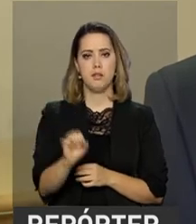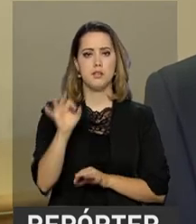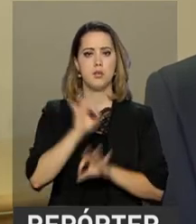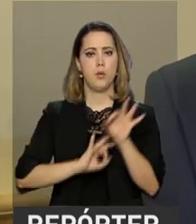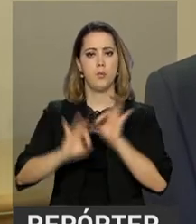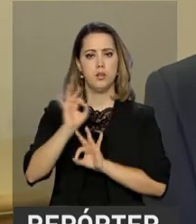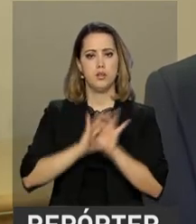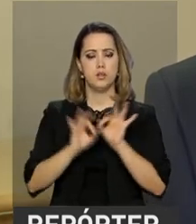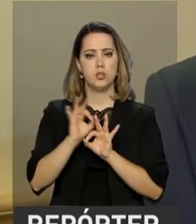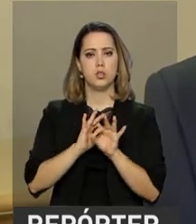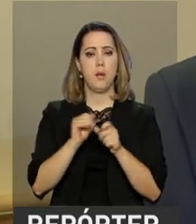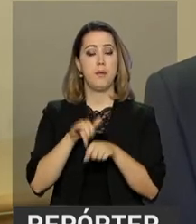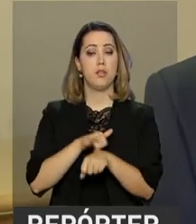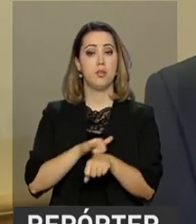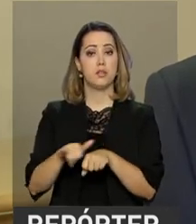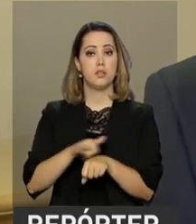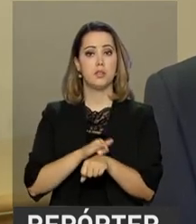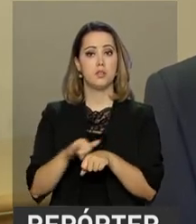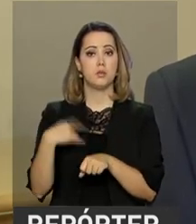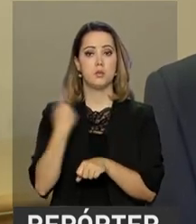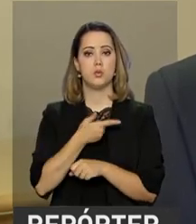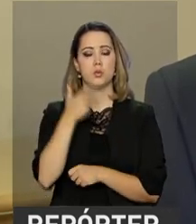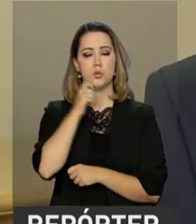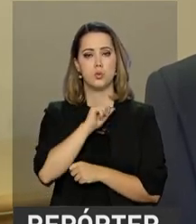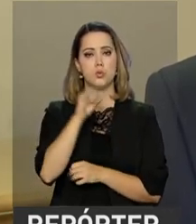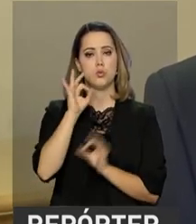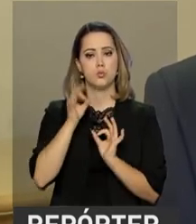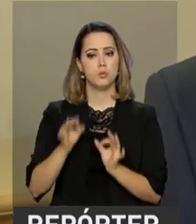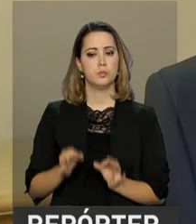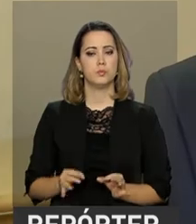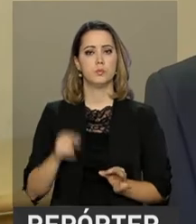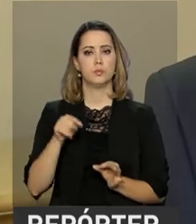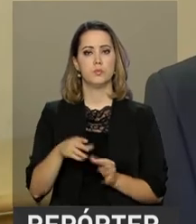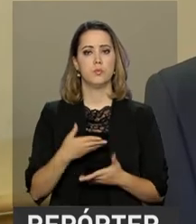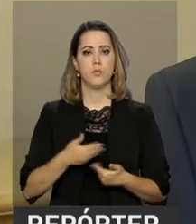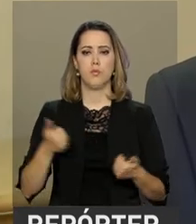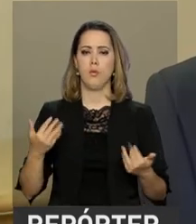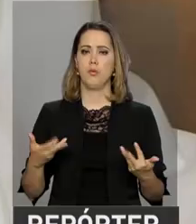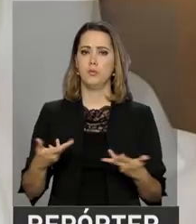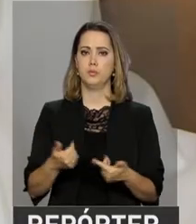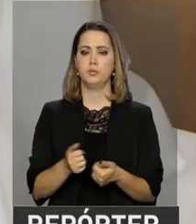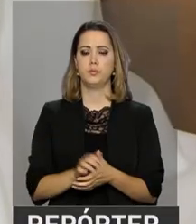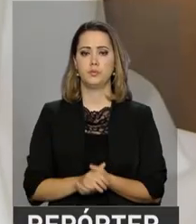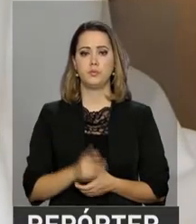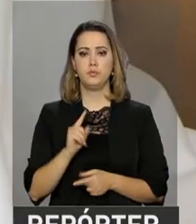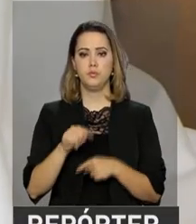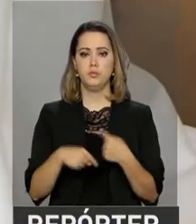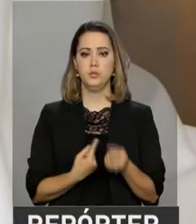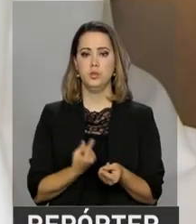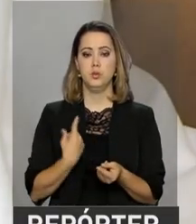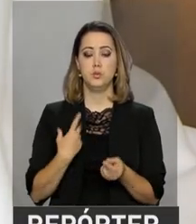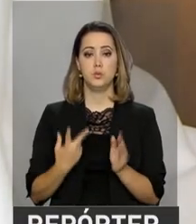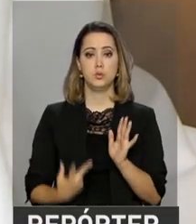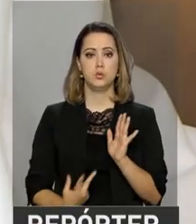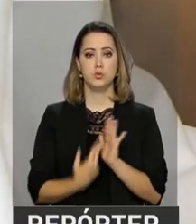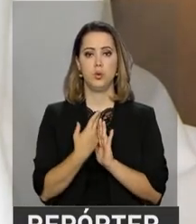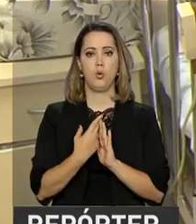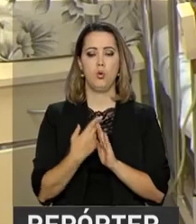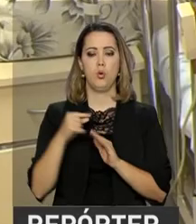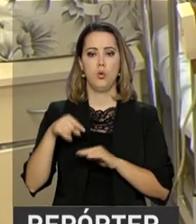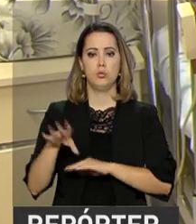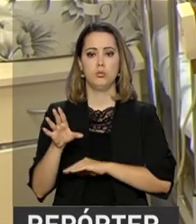estratégico a gente implementar de forma é mais eficiente possível o sistema depois de colocar uma prótese no joelho